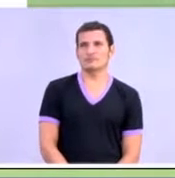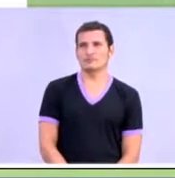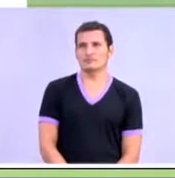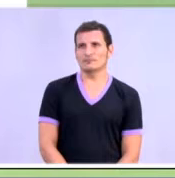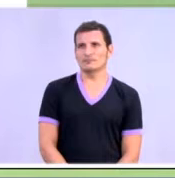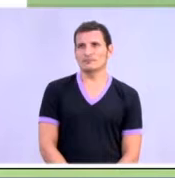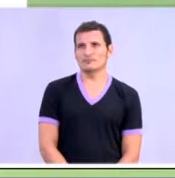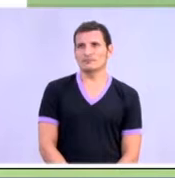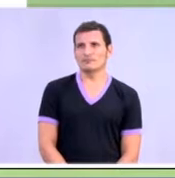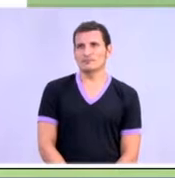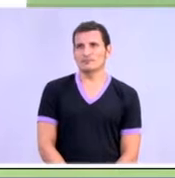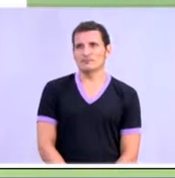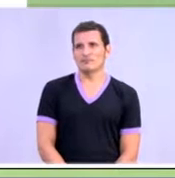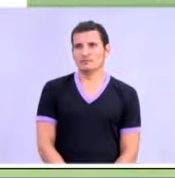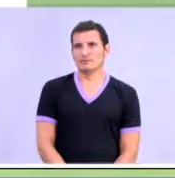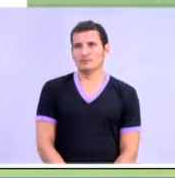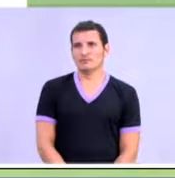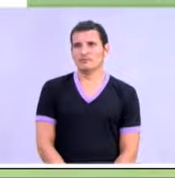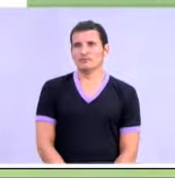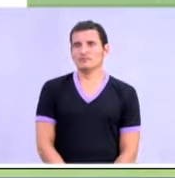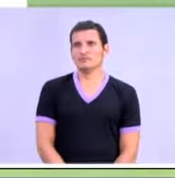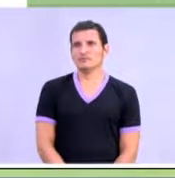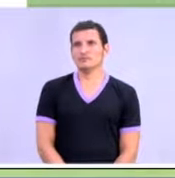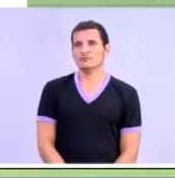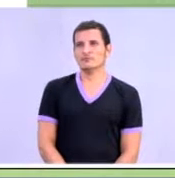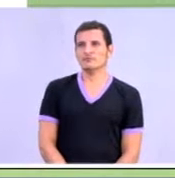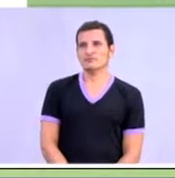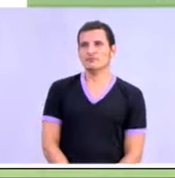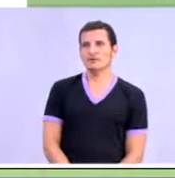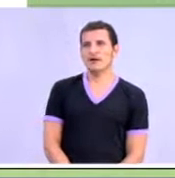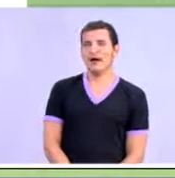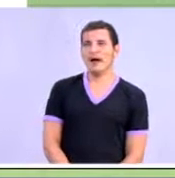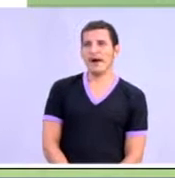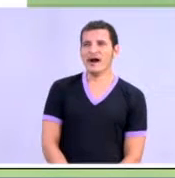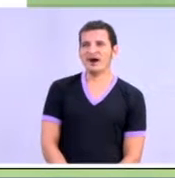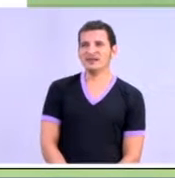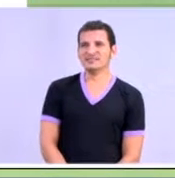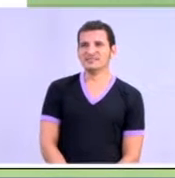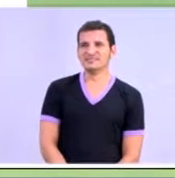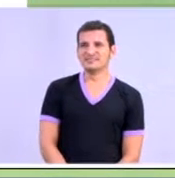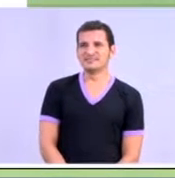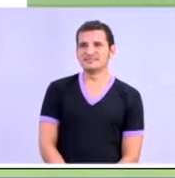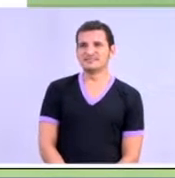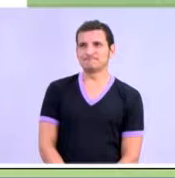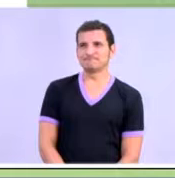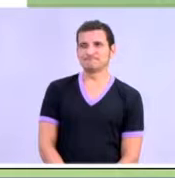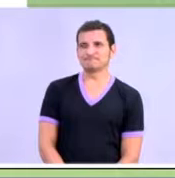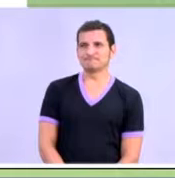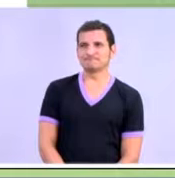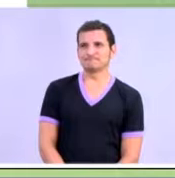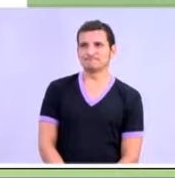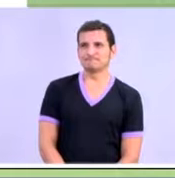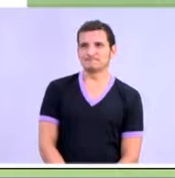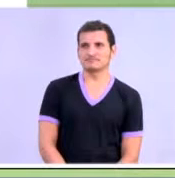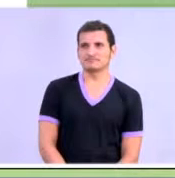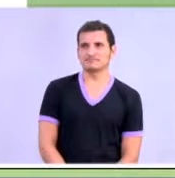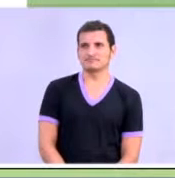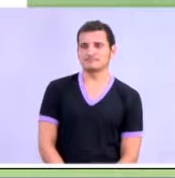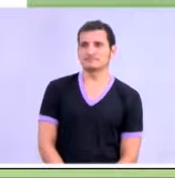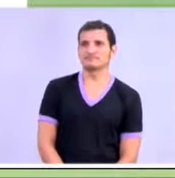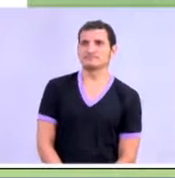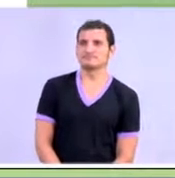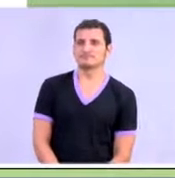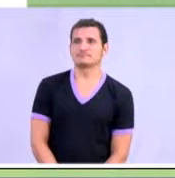state void main, que é o início do nosso projeto principal. Eu declararia o objeto,